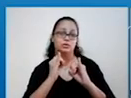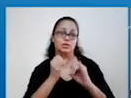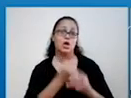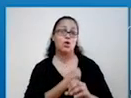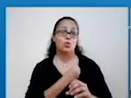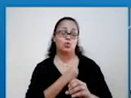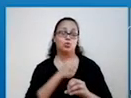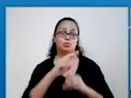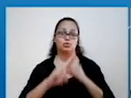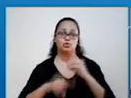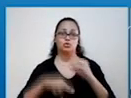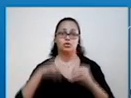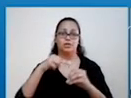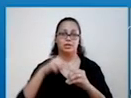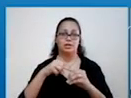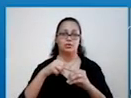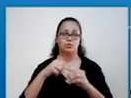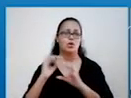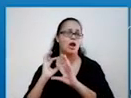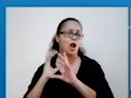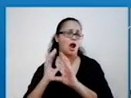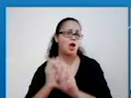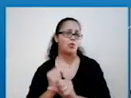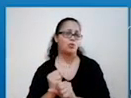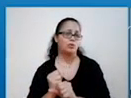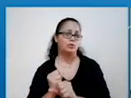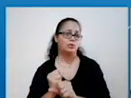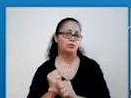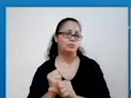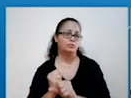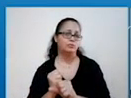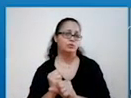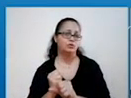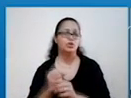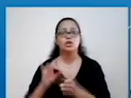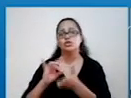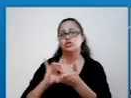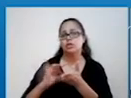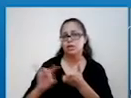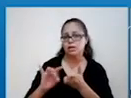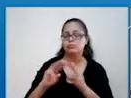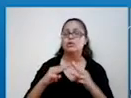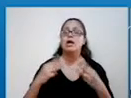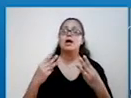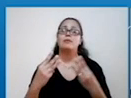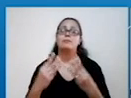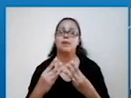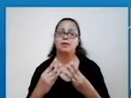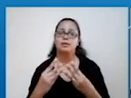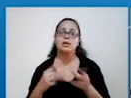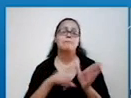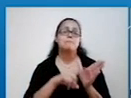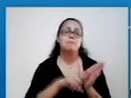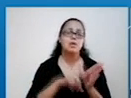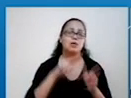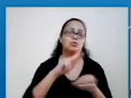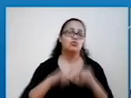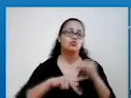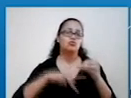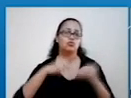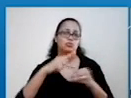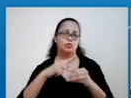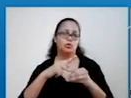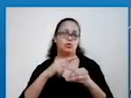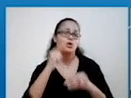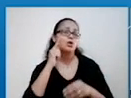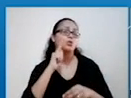nós calculamos retirando o número de massa menos o número de prótons e conseguimos, então, o